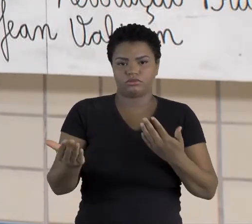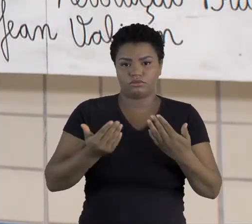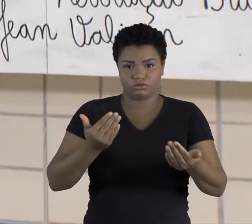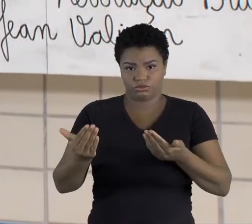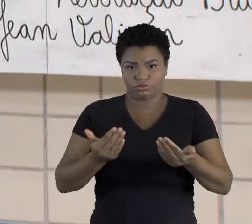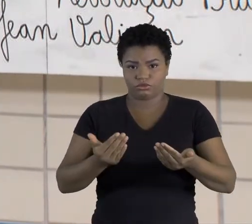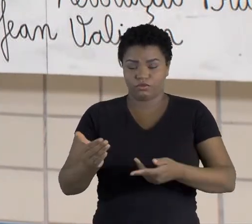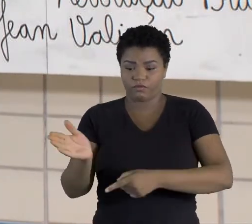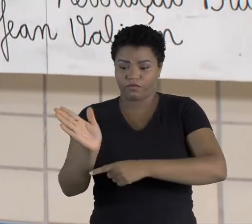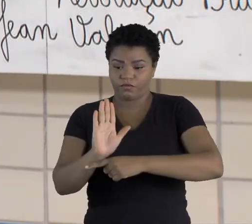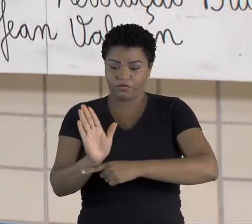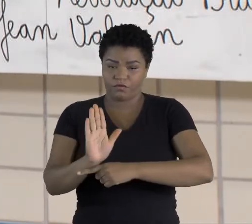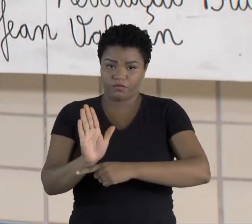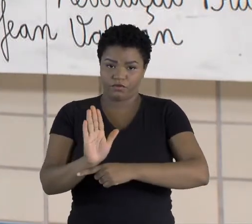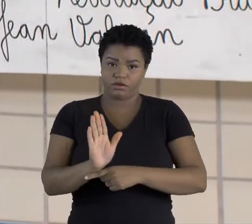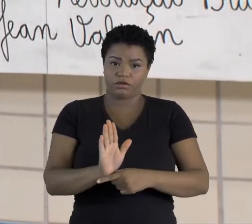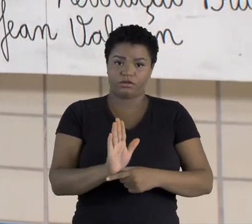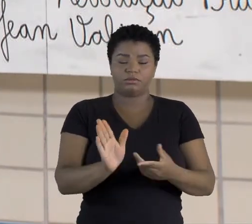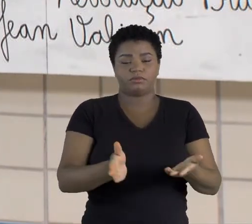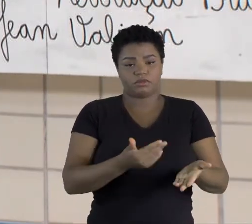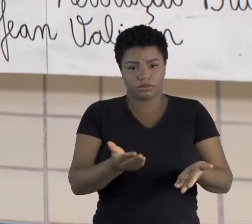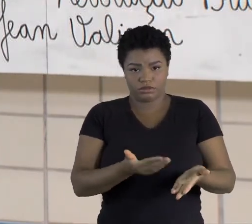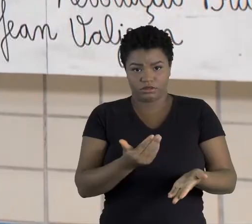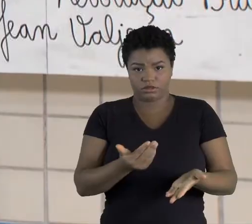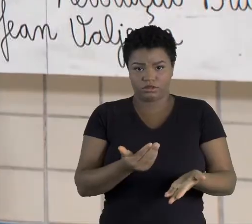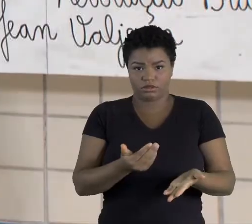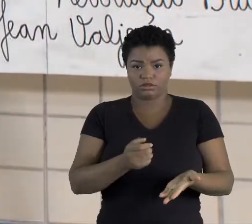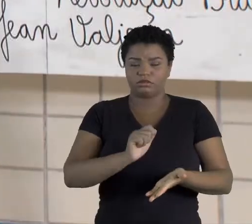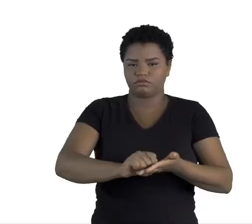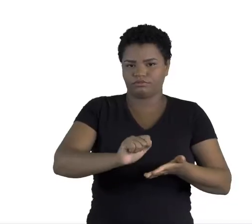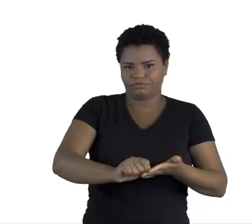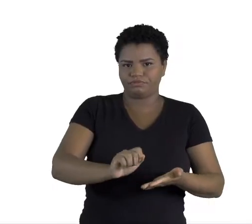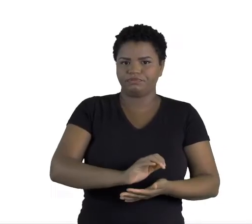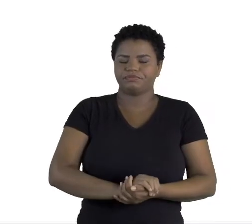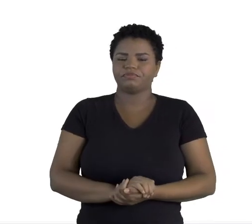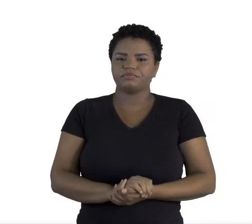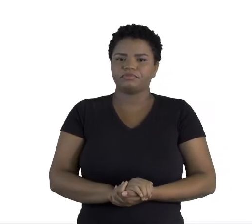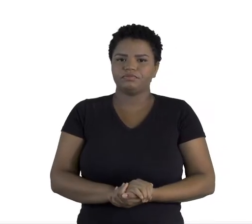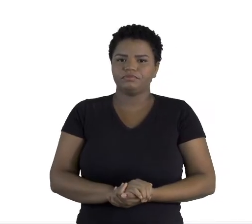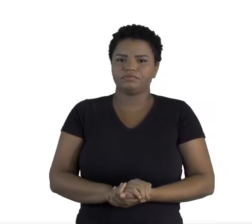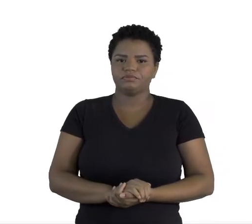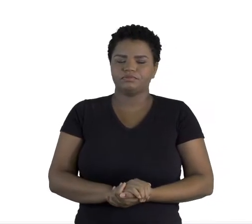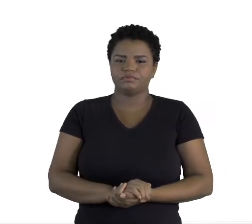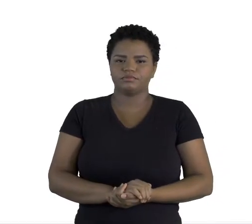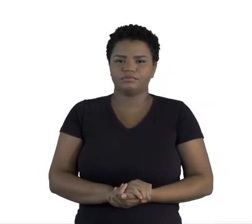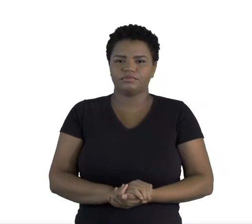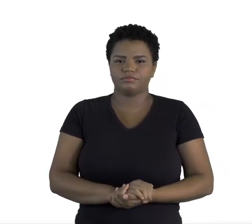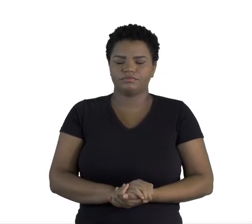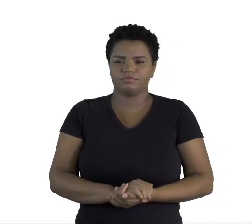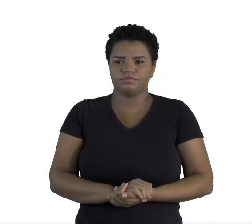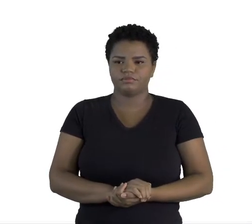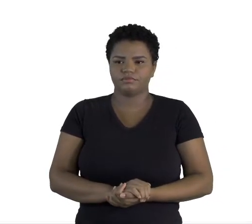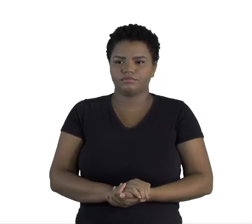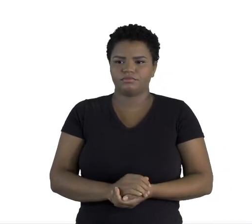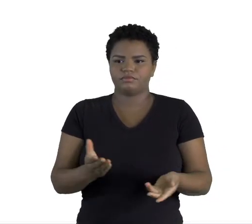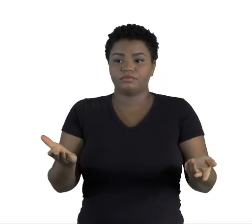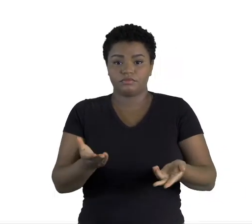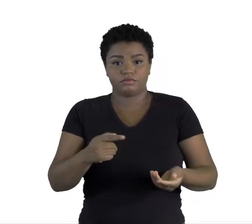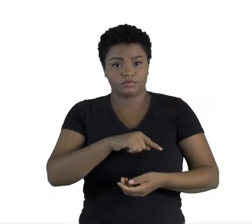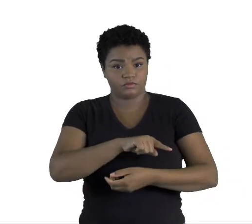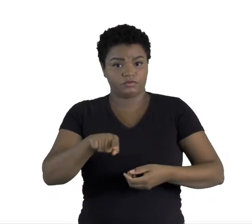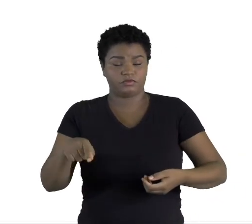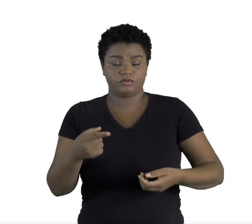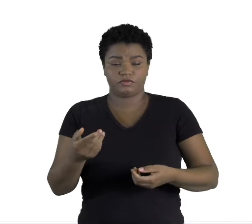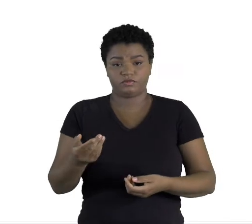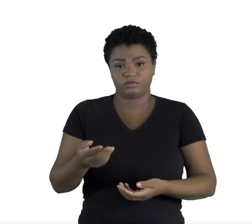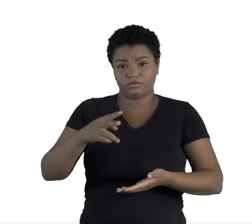entre o filme e a obra escrita. Olha só, agora que você leu essa obra e assistiu